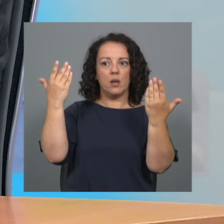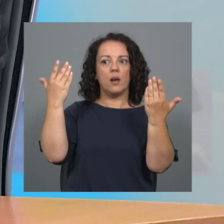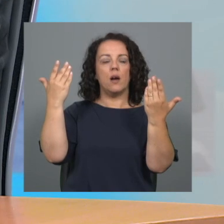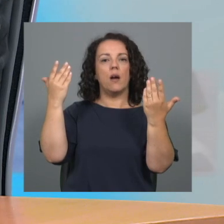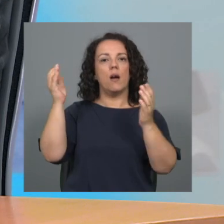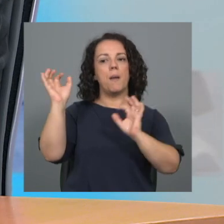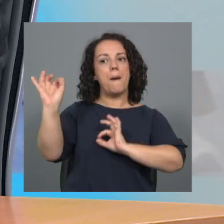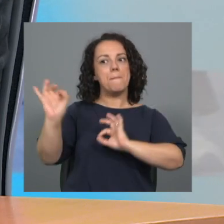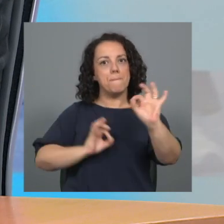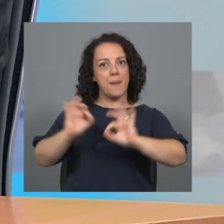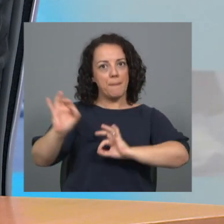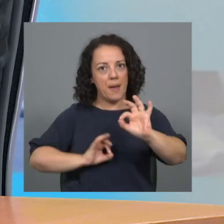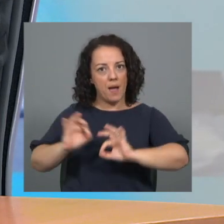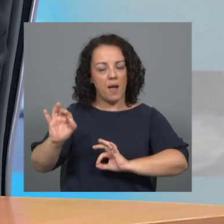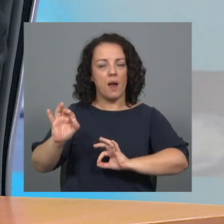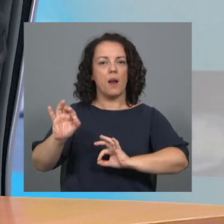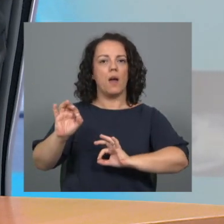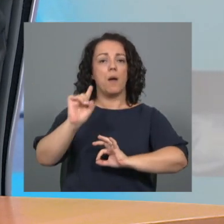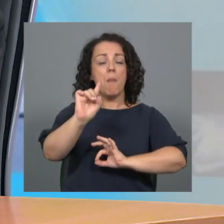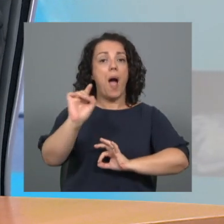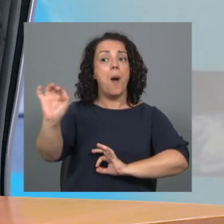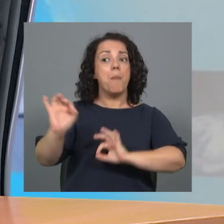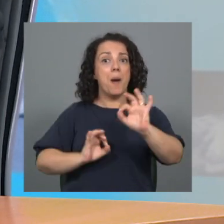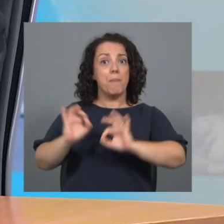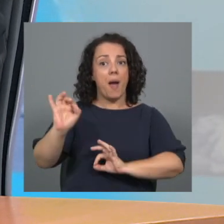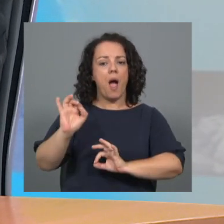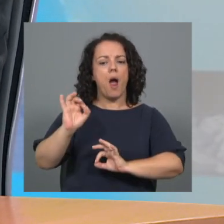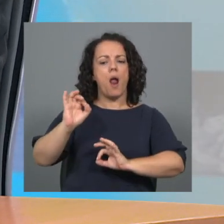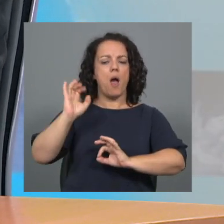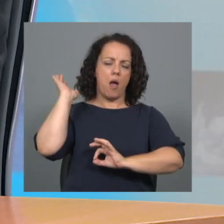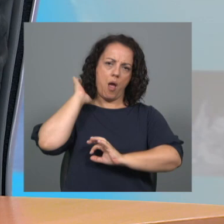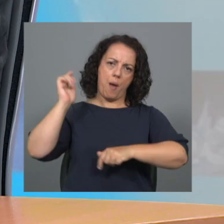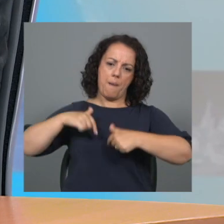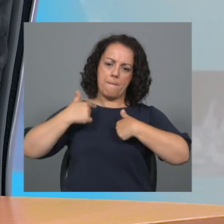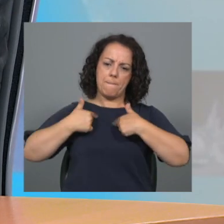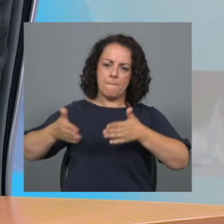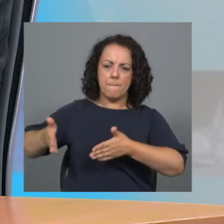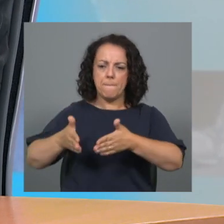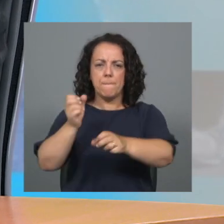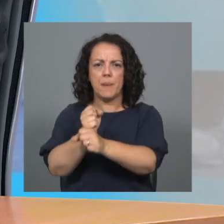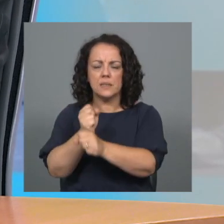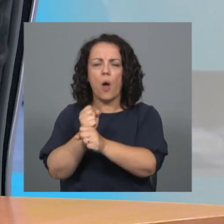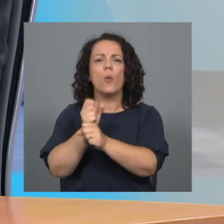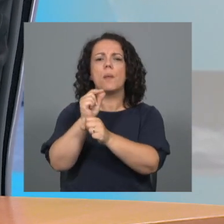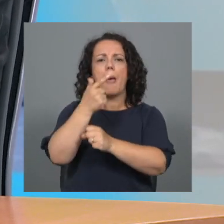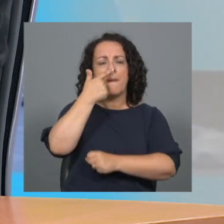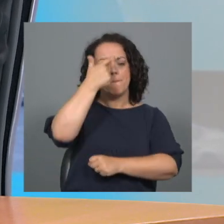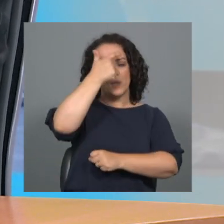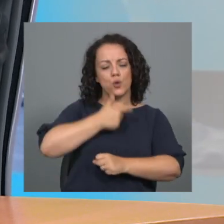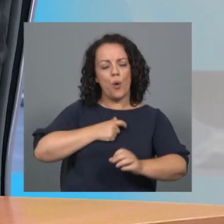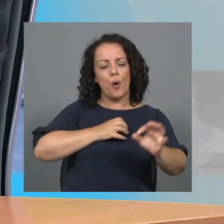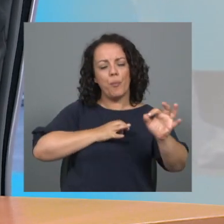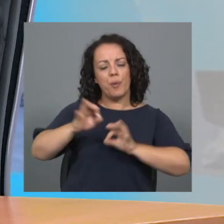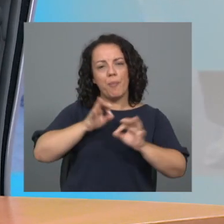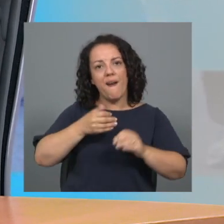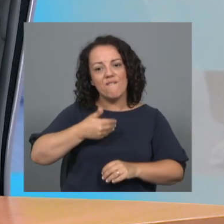preparar exatamente, não apenas através da sua missão, mas também através da sua pessoa, o advento, a chegada